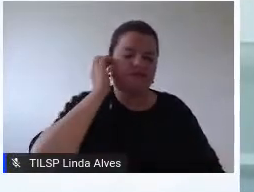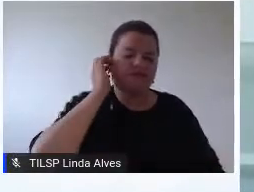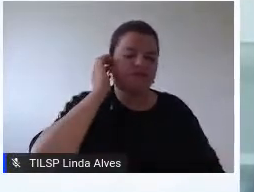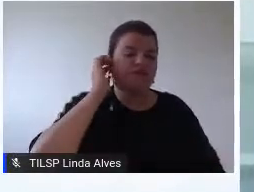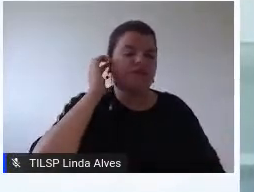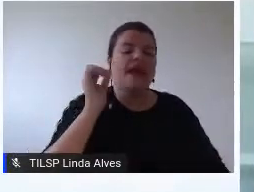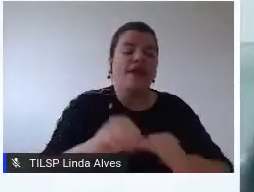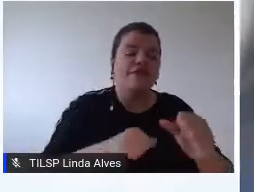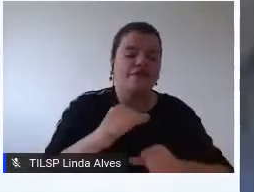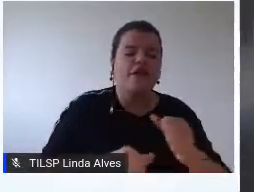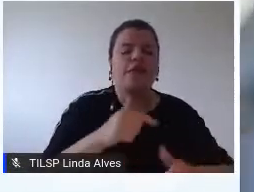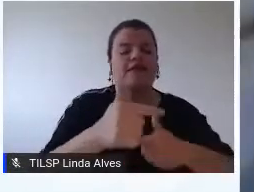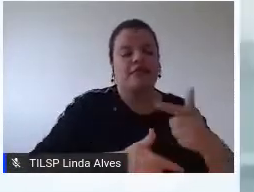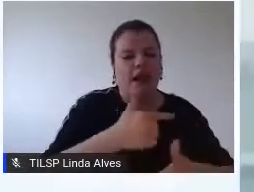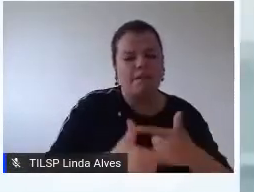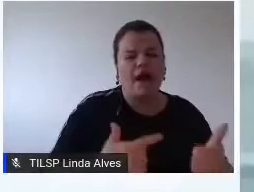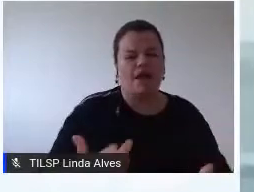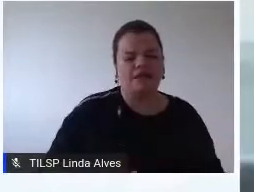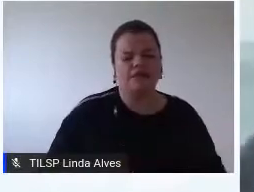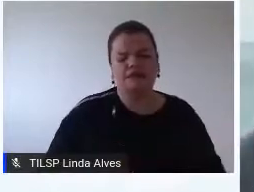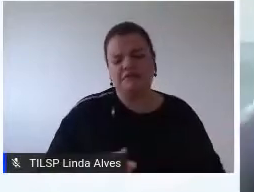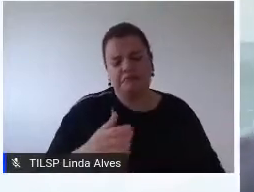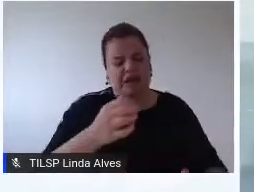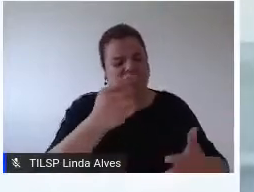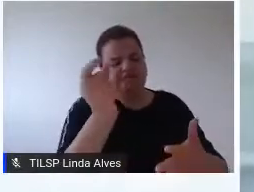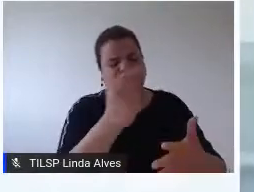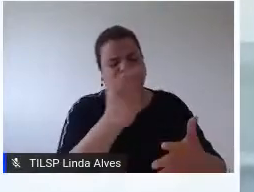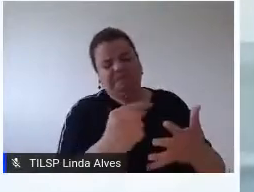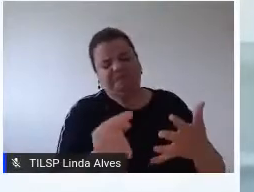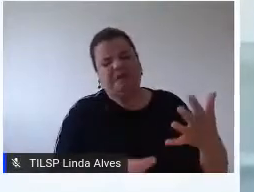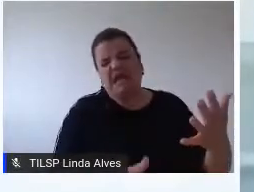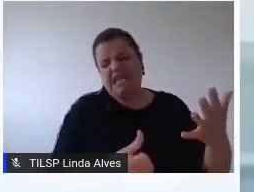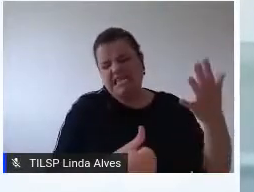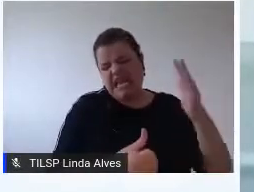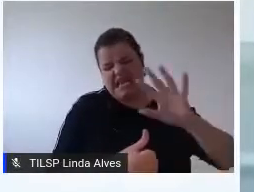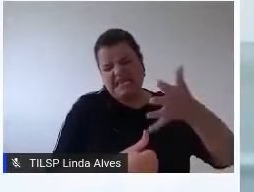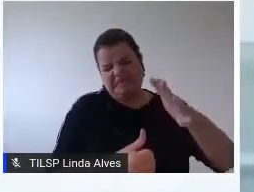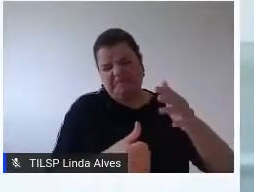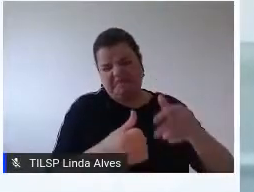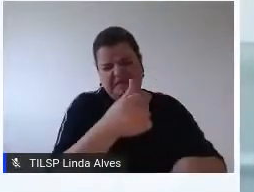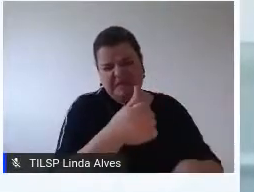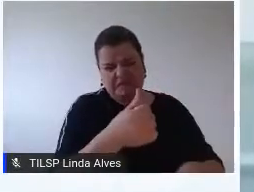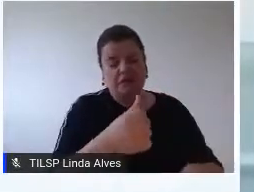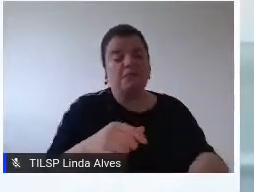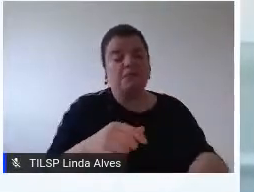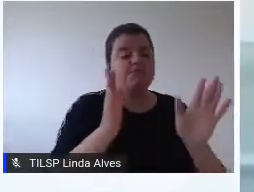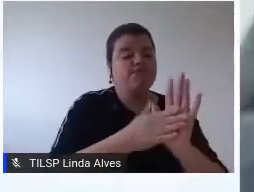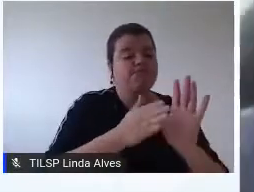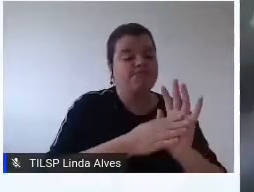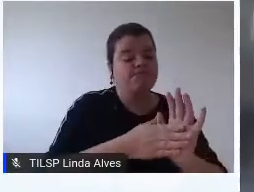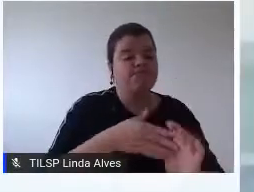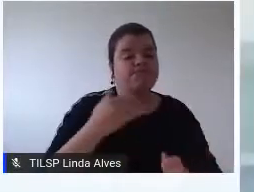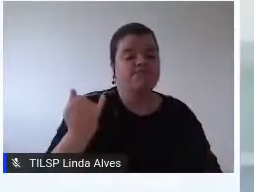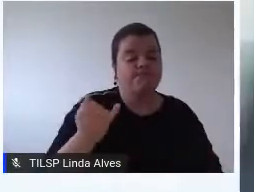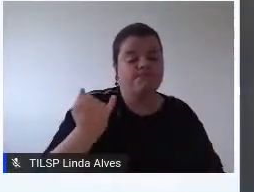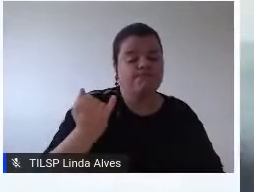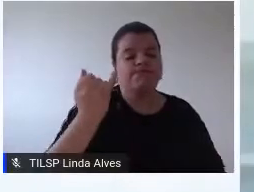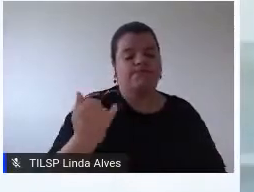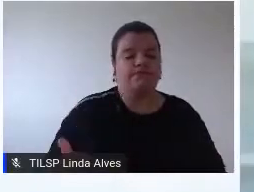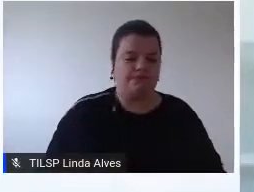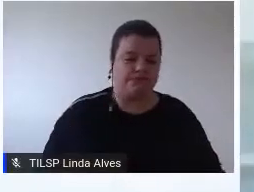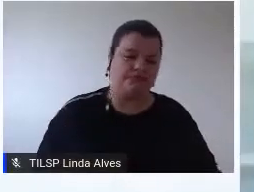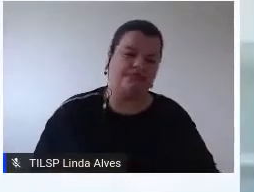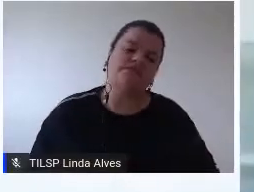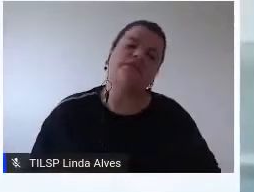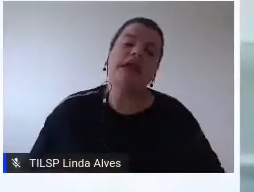ou seja, pegar aí uma meia dúzia de pautas relevantes, importantes, consensuais, em